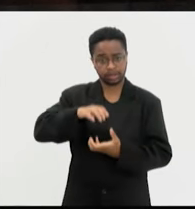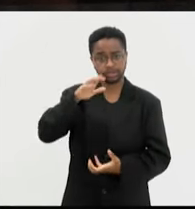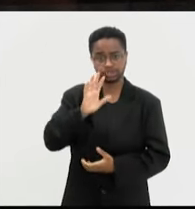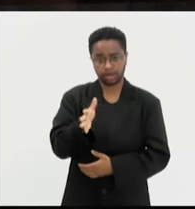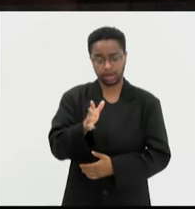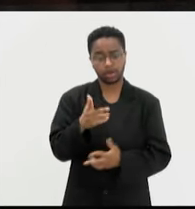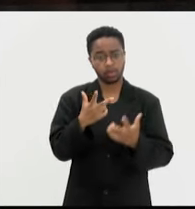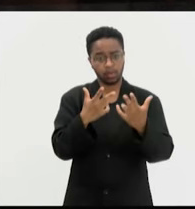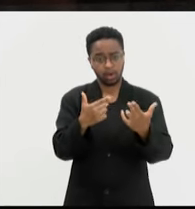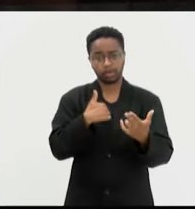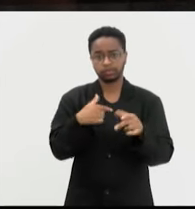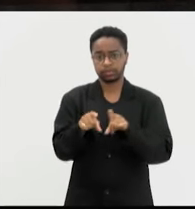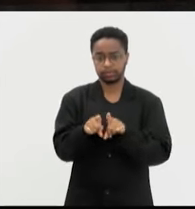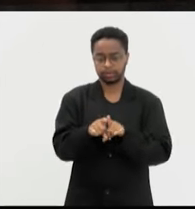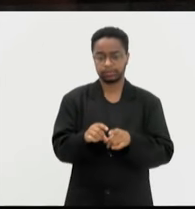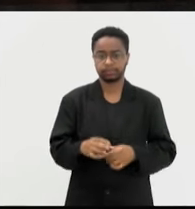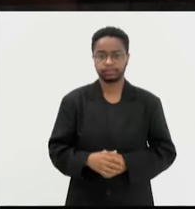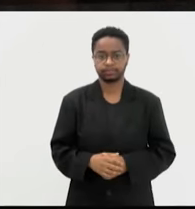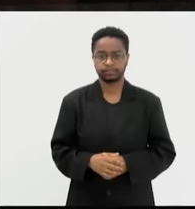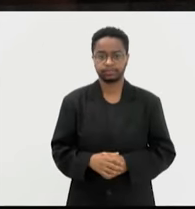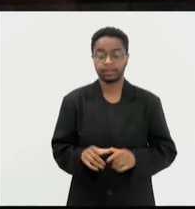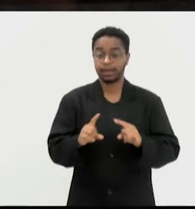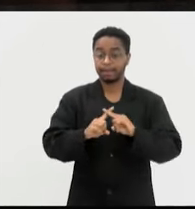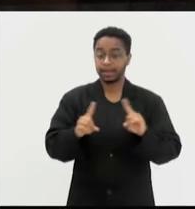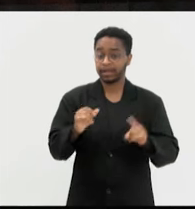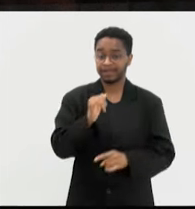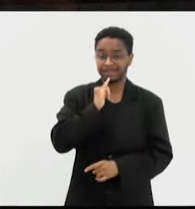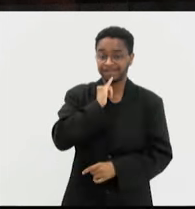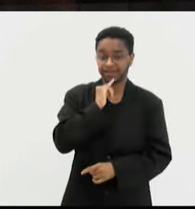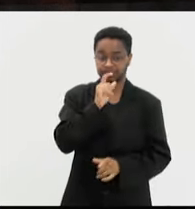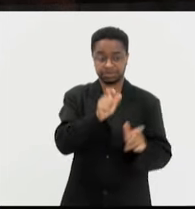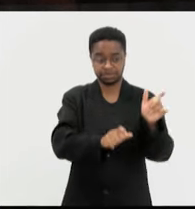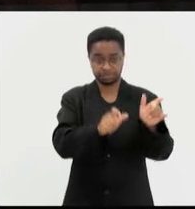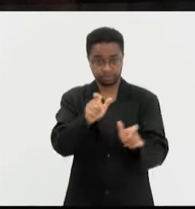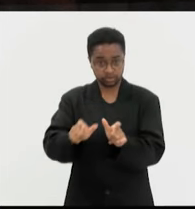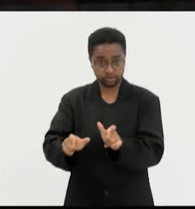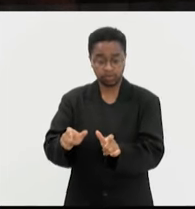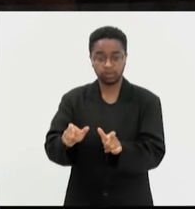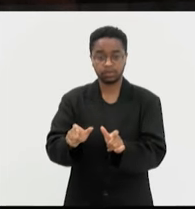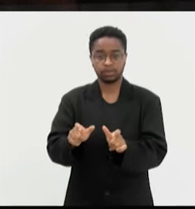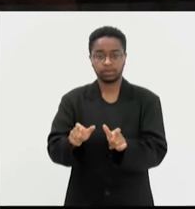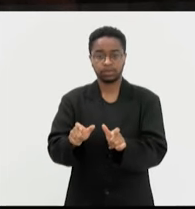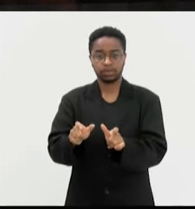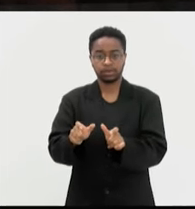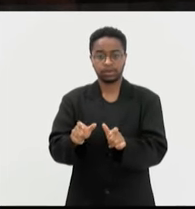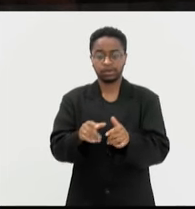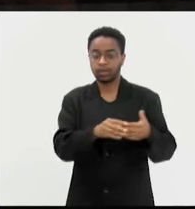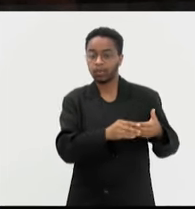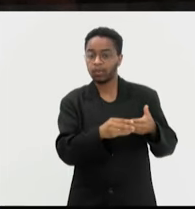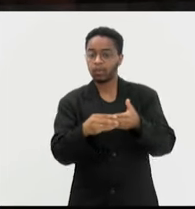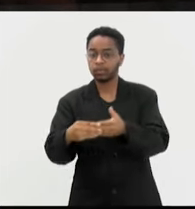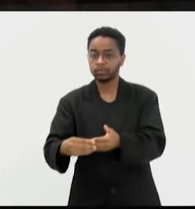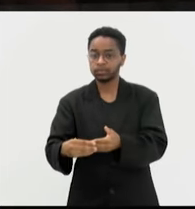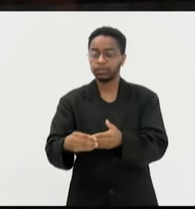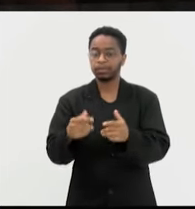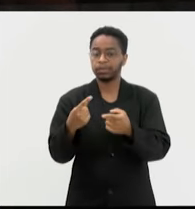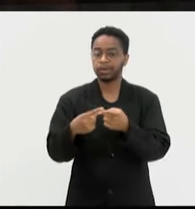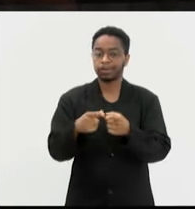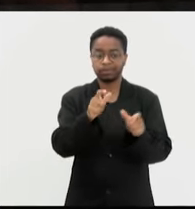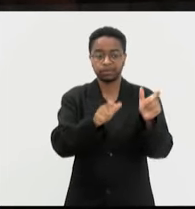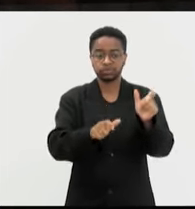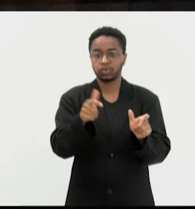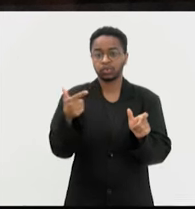veterano como eu também mas infelizmente essas pessoas estão sendo guiadas por pessoas que não t